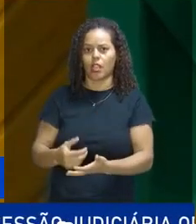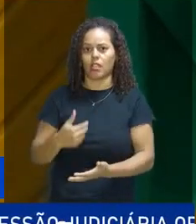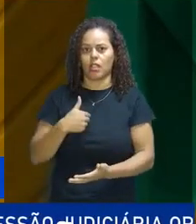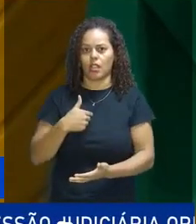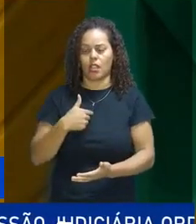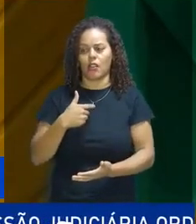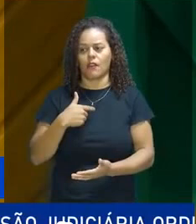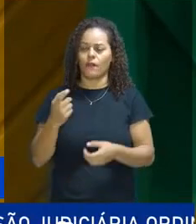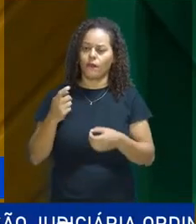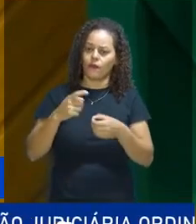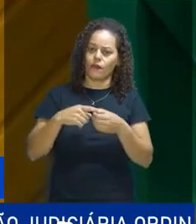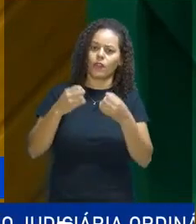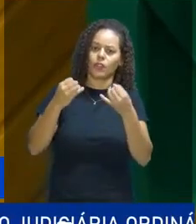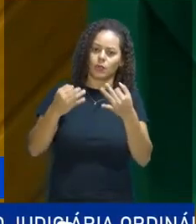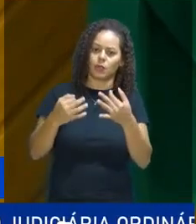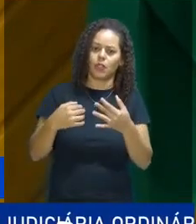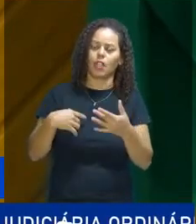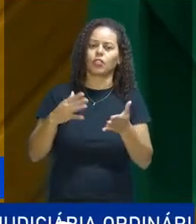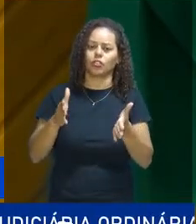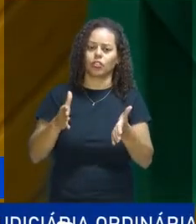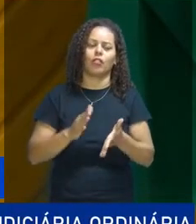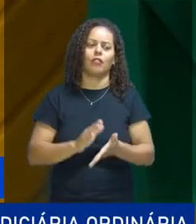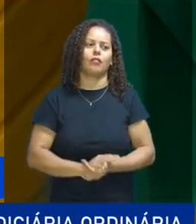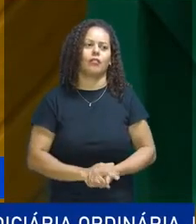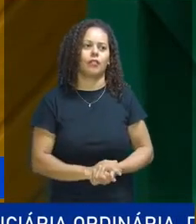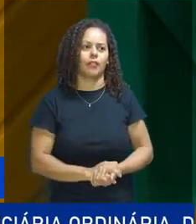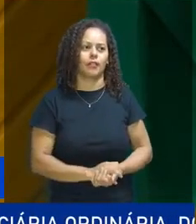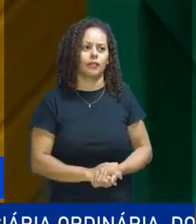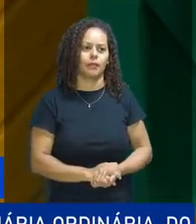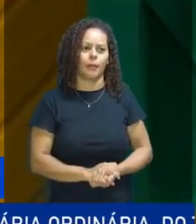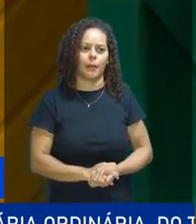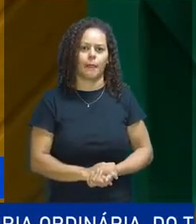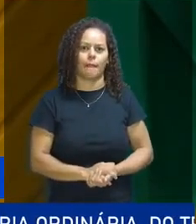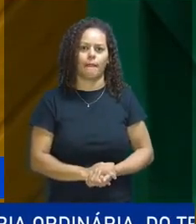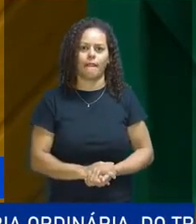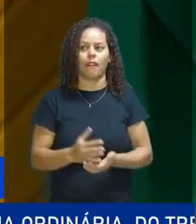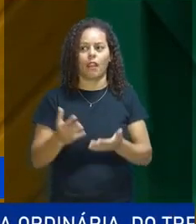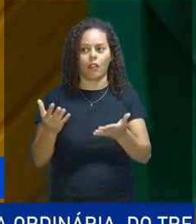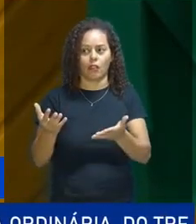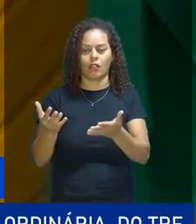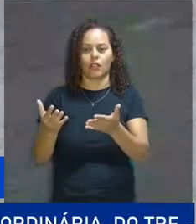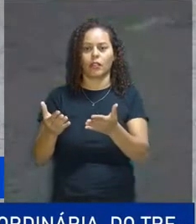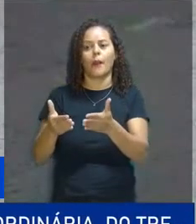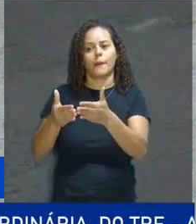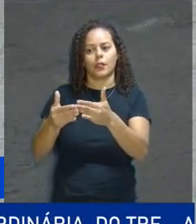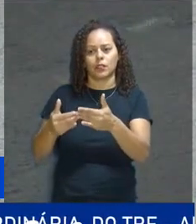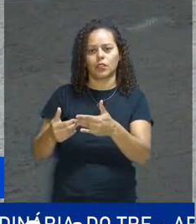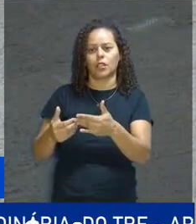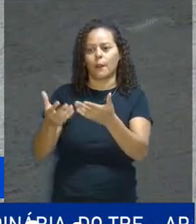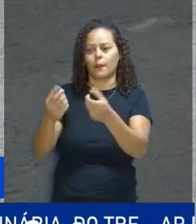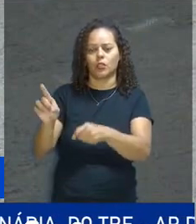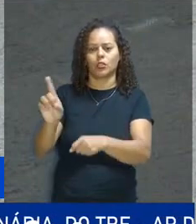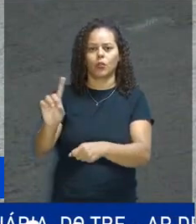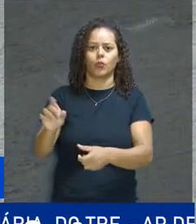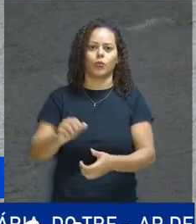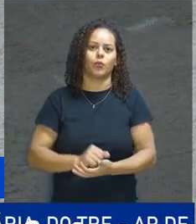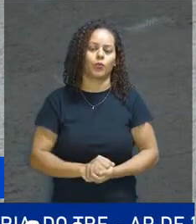limitar a reiterá-la e, com essas considerações, reiterar o pedido de desaprovação das contas.